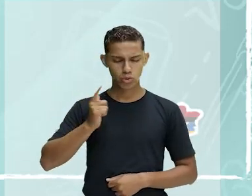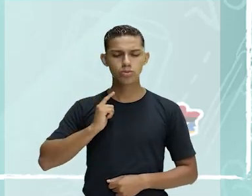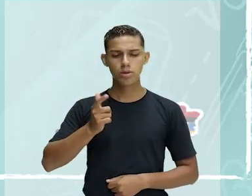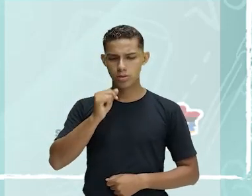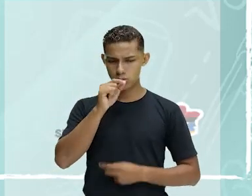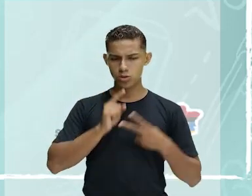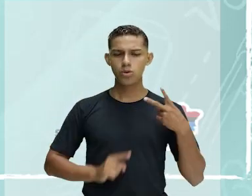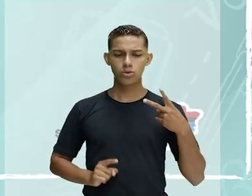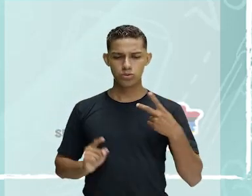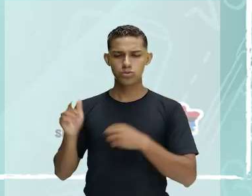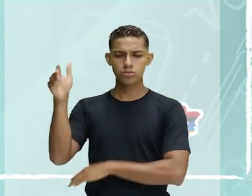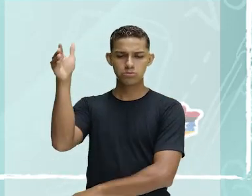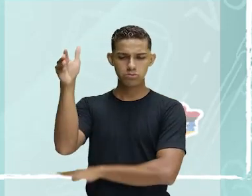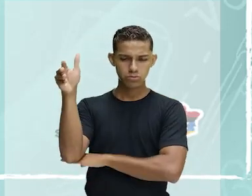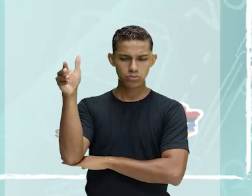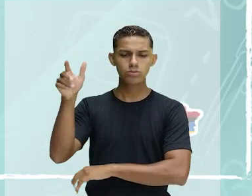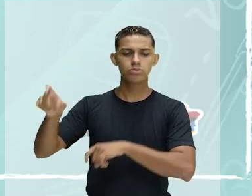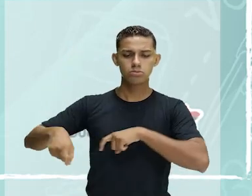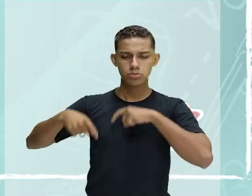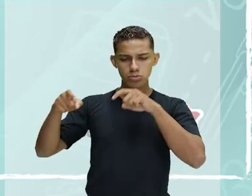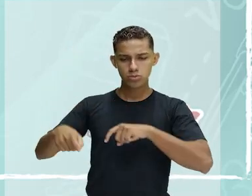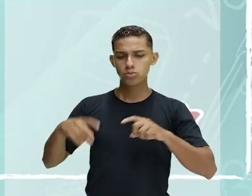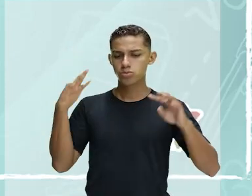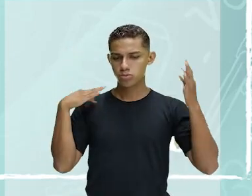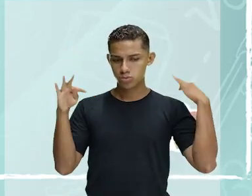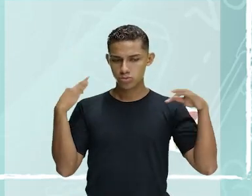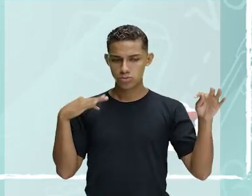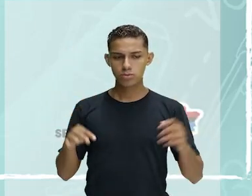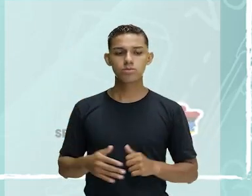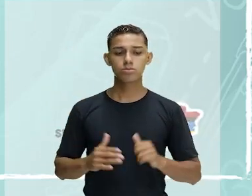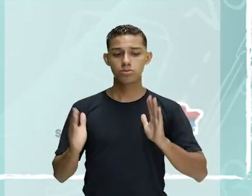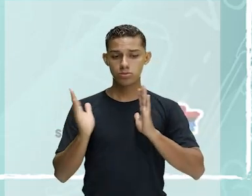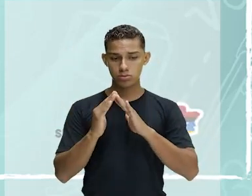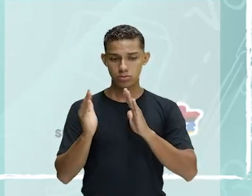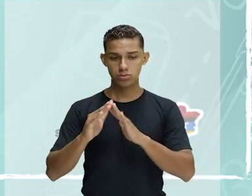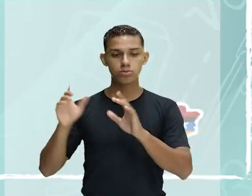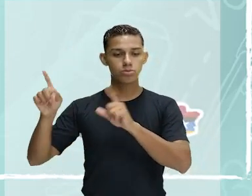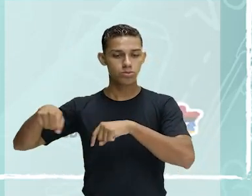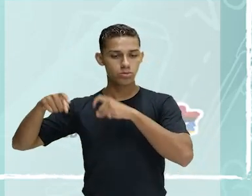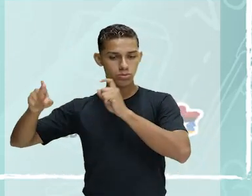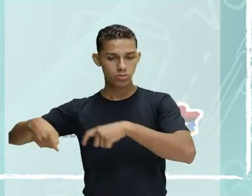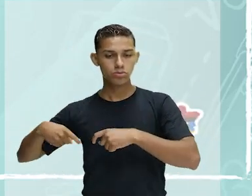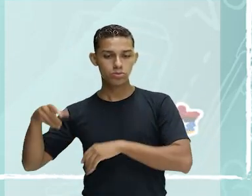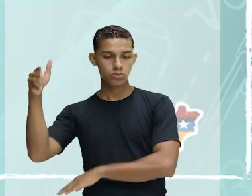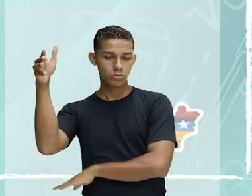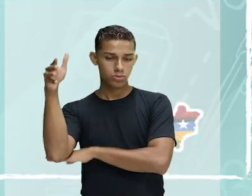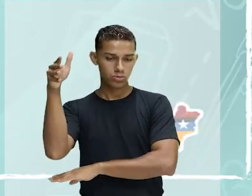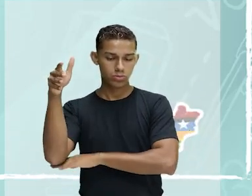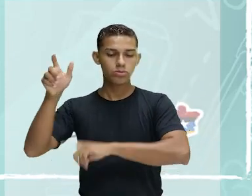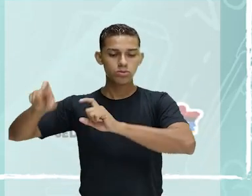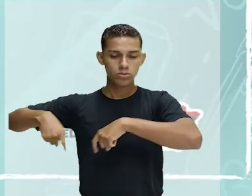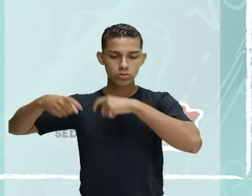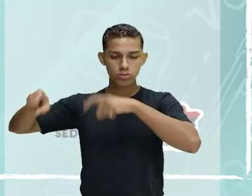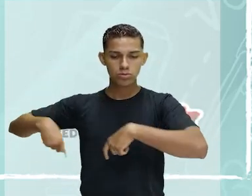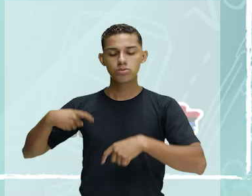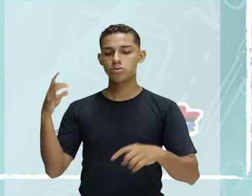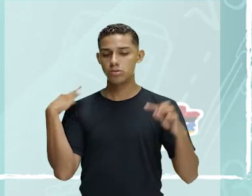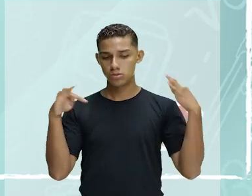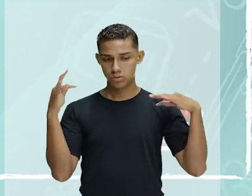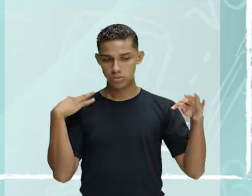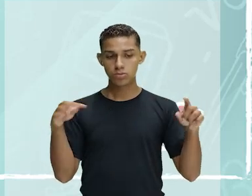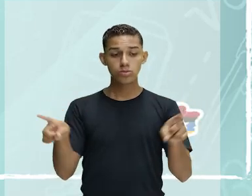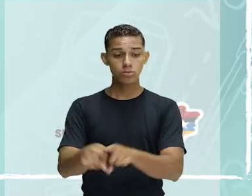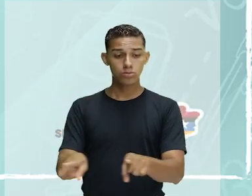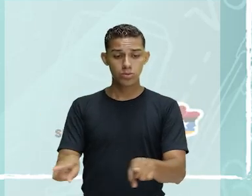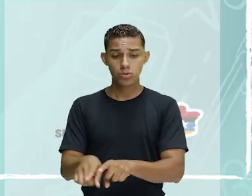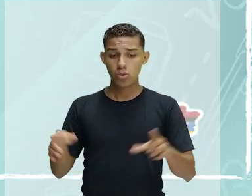de alojamientos rurales, las casas rurales y los hoteles rurales. Pois